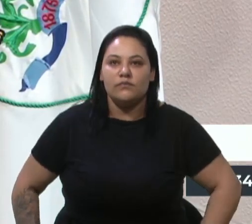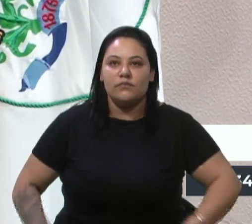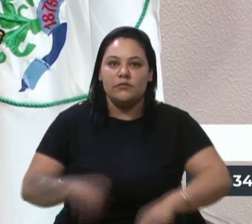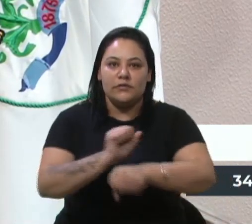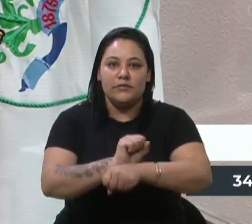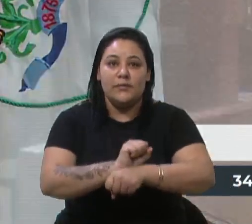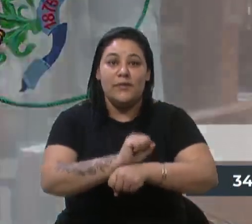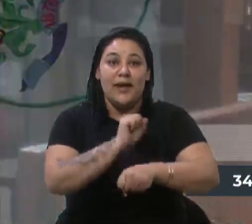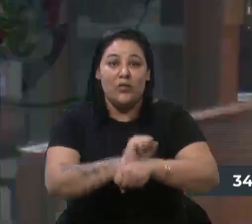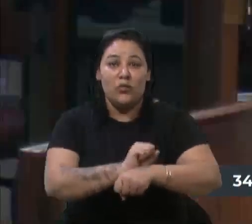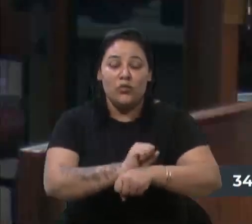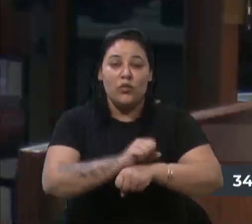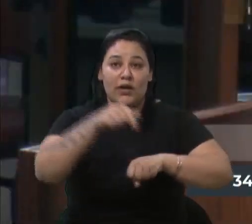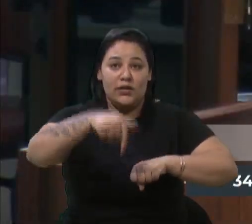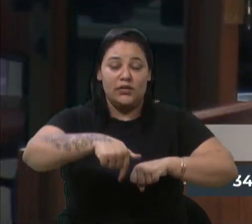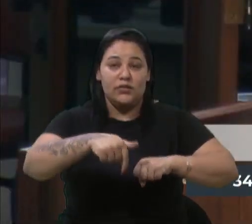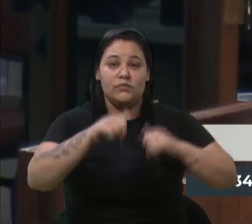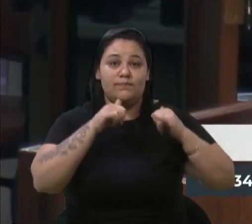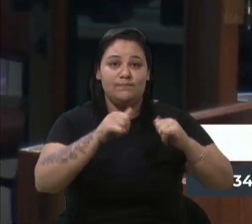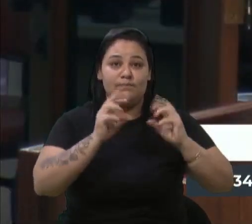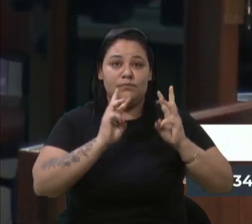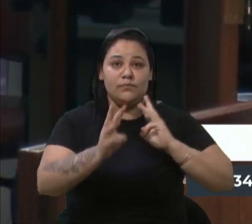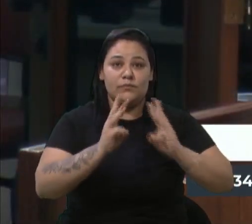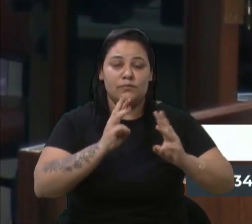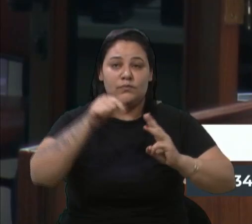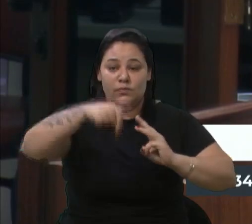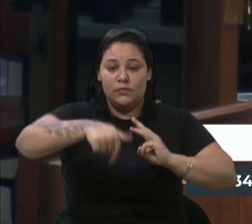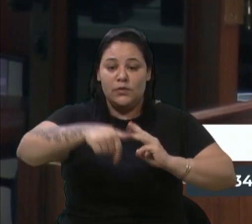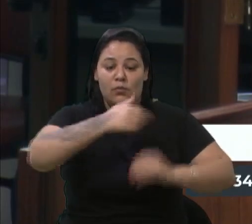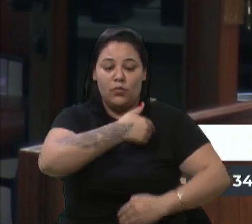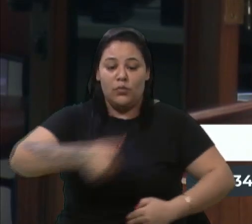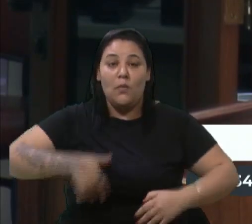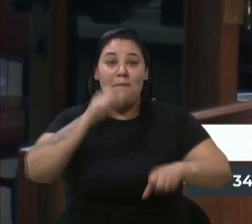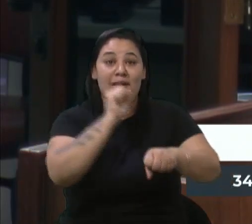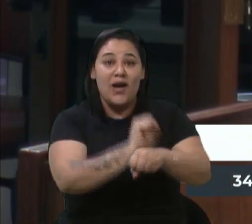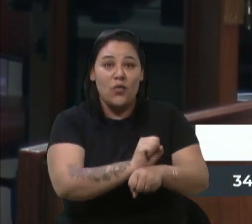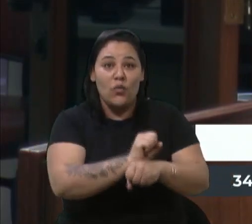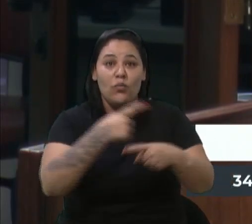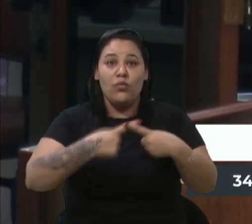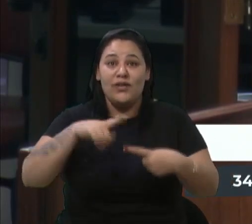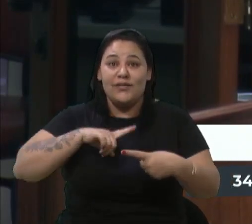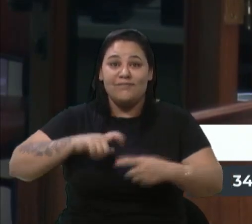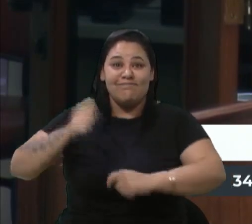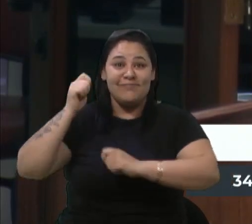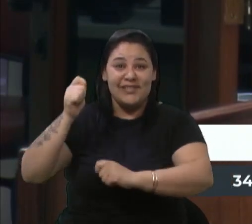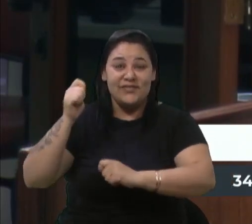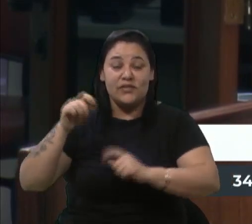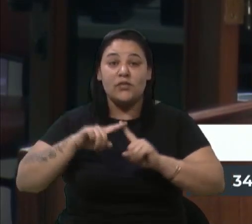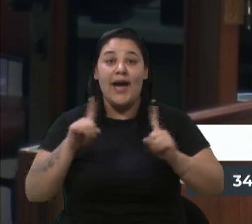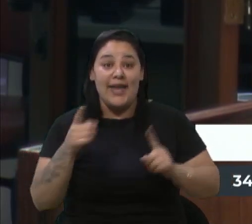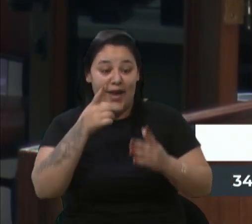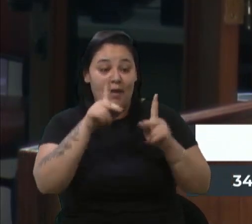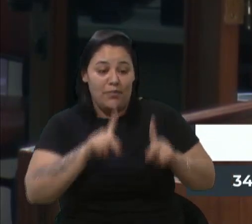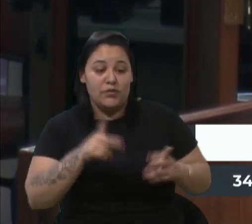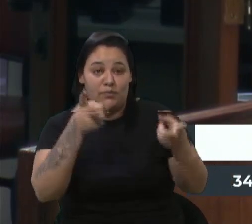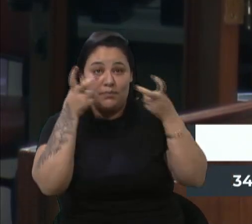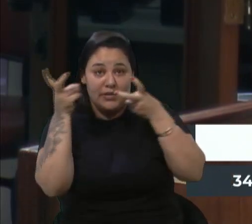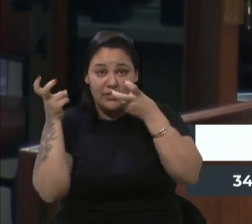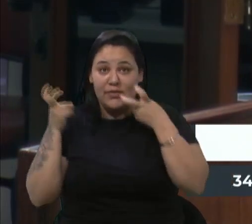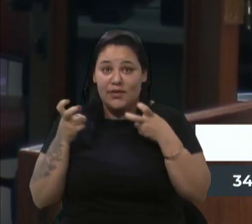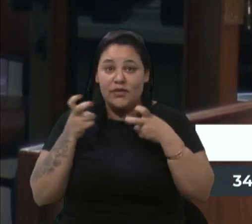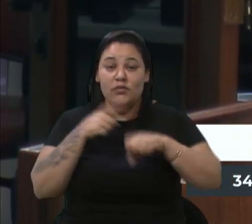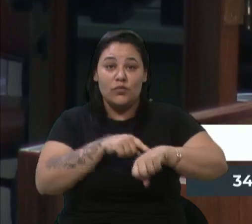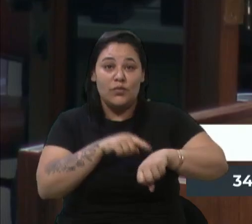gente viu que o transporte público, somente naquele momento, quando a gente mais precisa, ou quando as pessoas mais precisam,